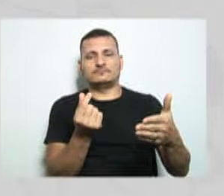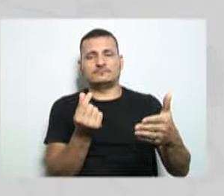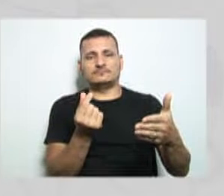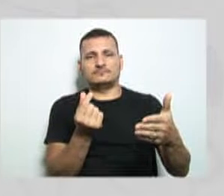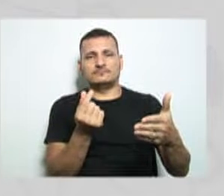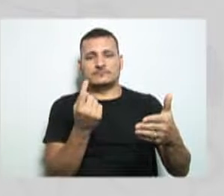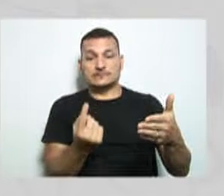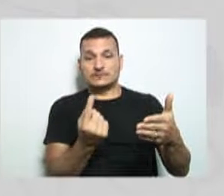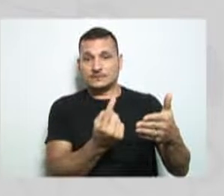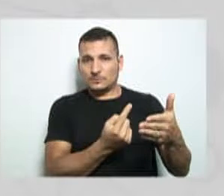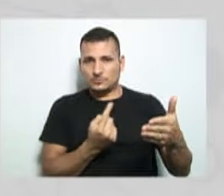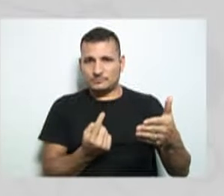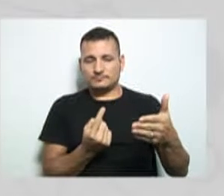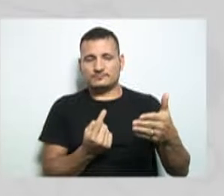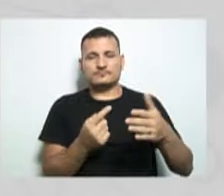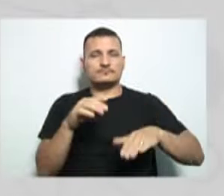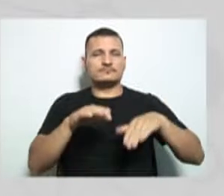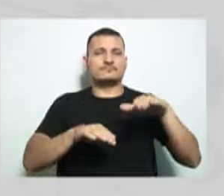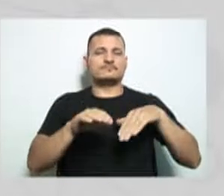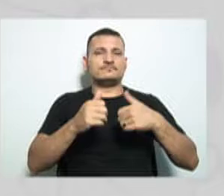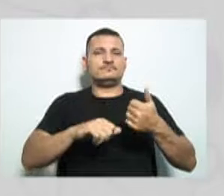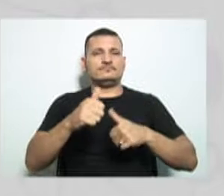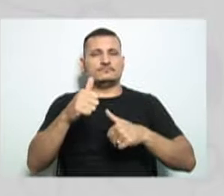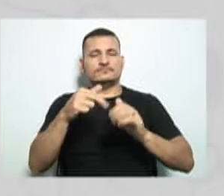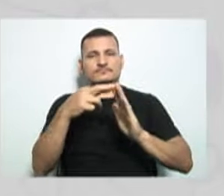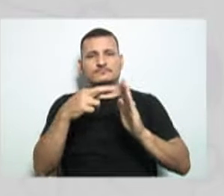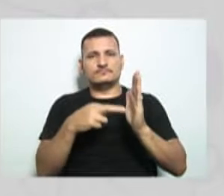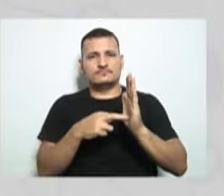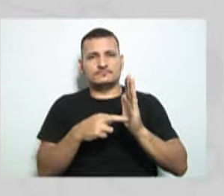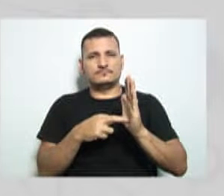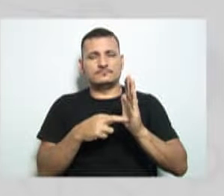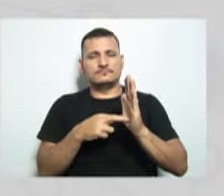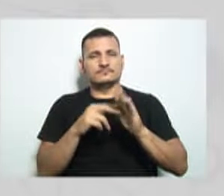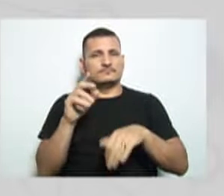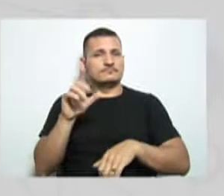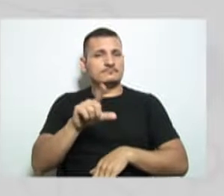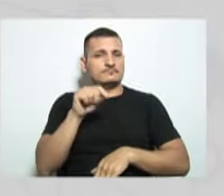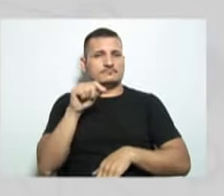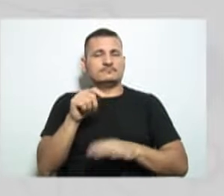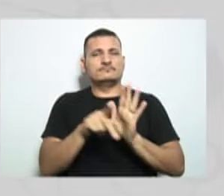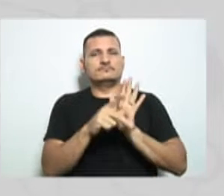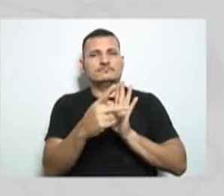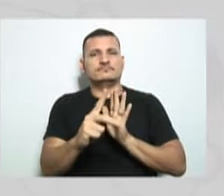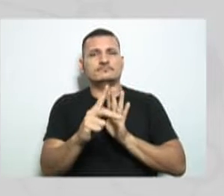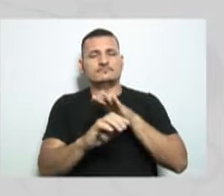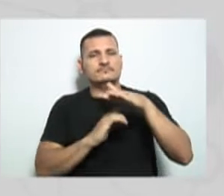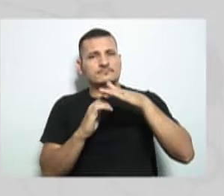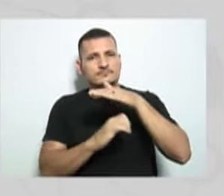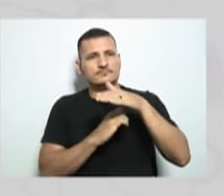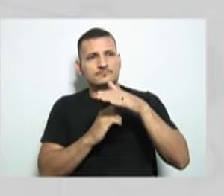unitário, apurado conforme o critério de avaliação adotada pela entidade.